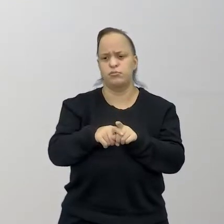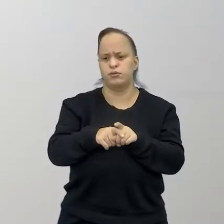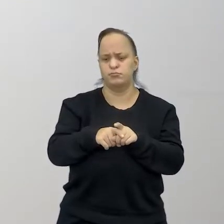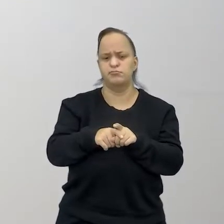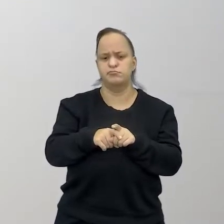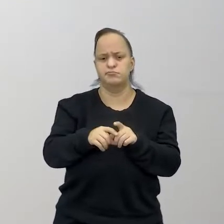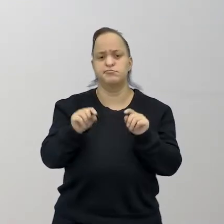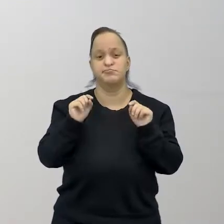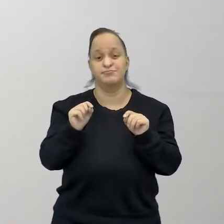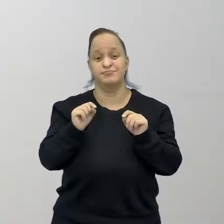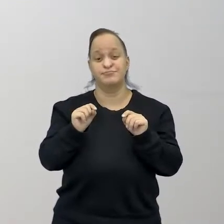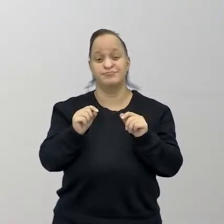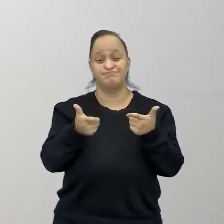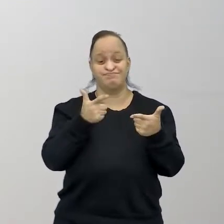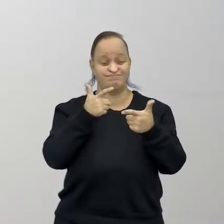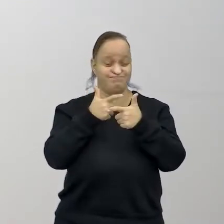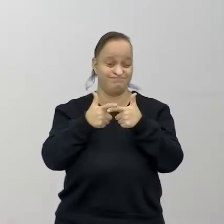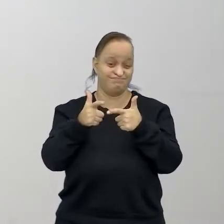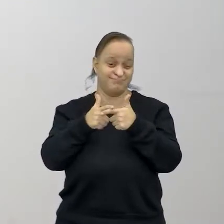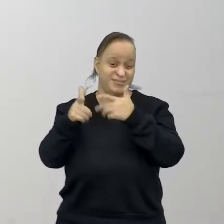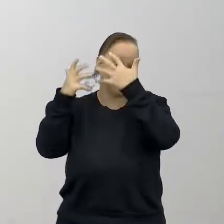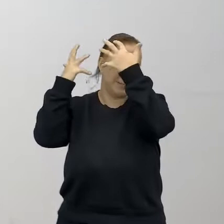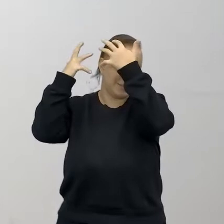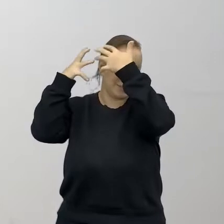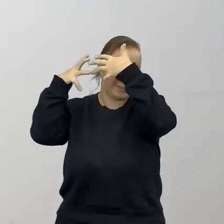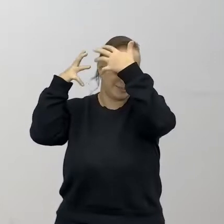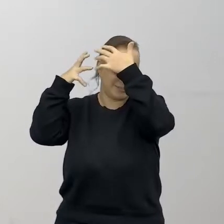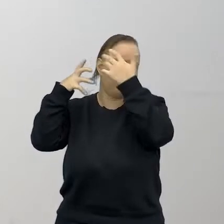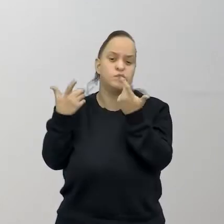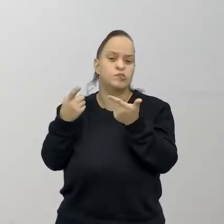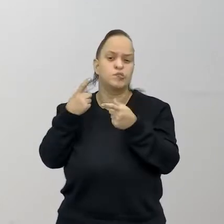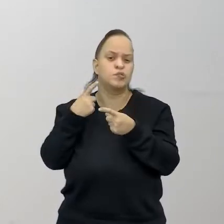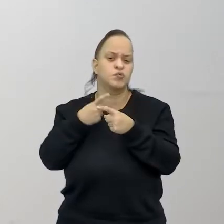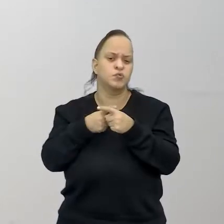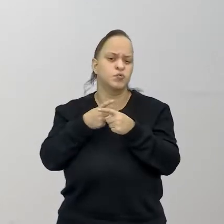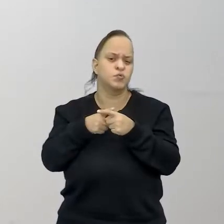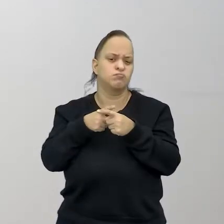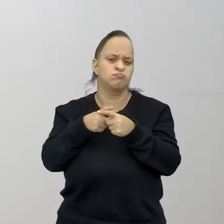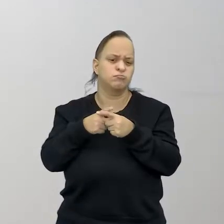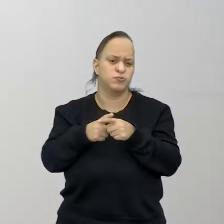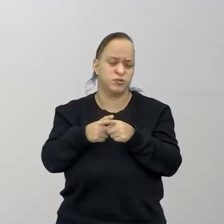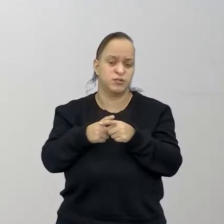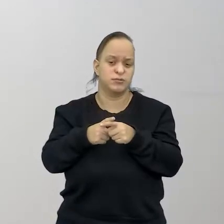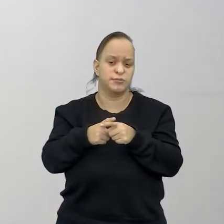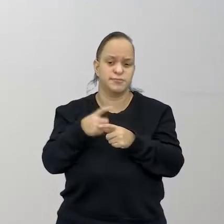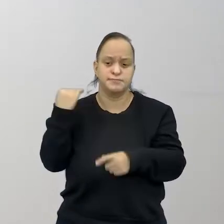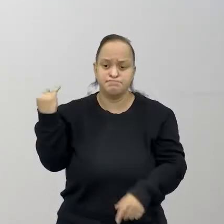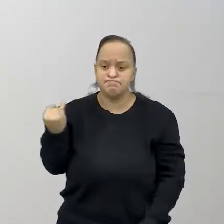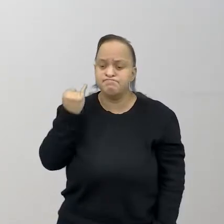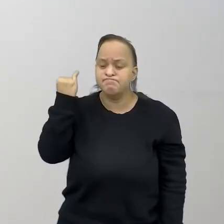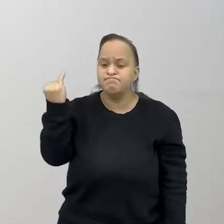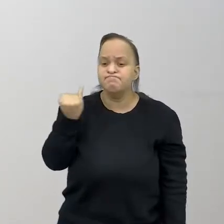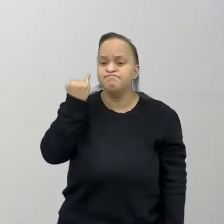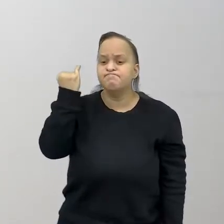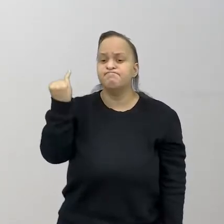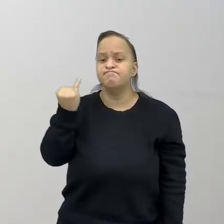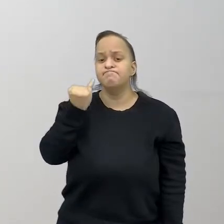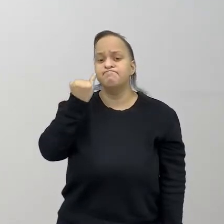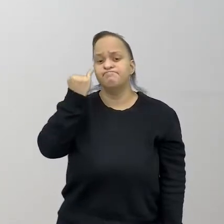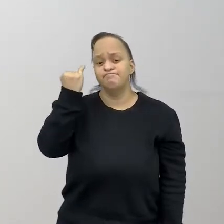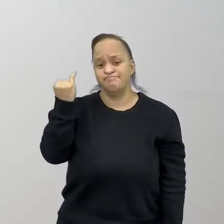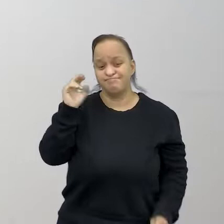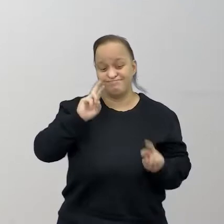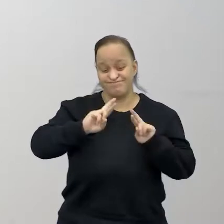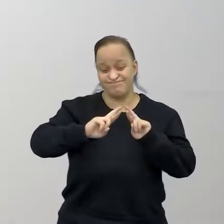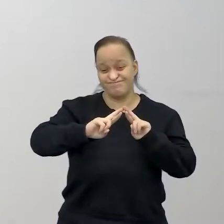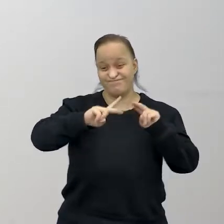fala de problemas de saúde mental, quando a gente fala sobre patologias, distúrbios, transtornos mentais, é muito importante deixar claro que existe uma diferença